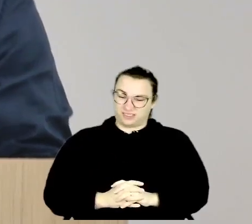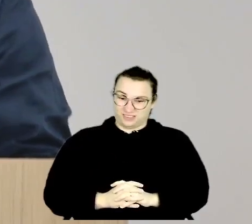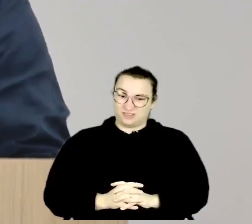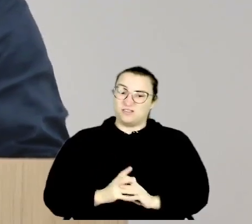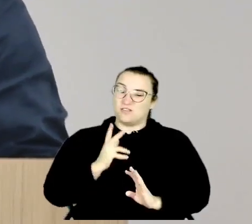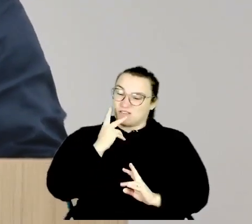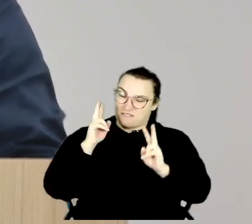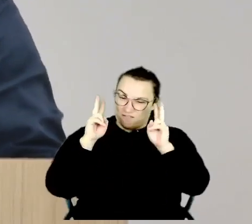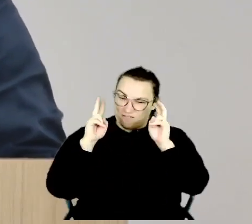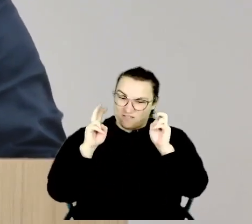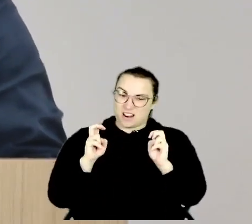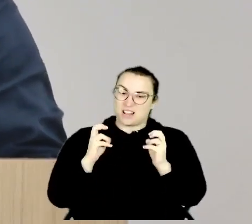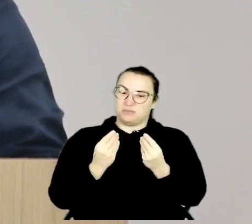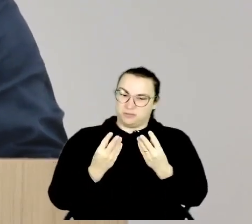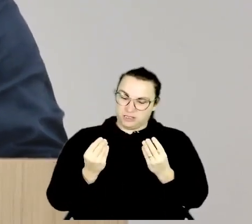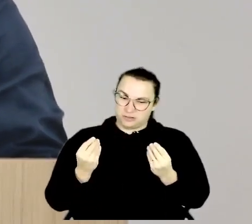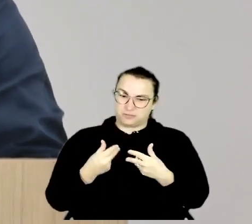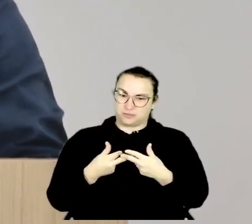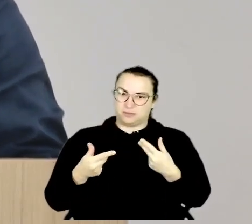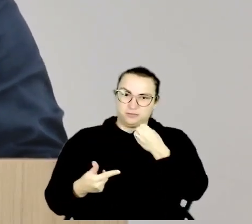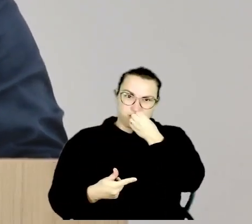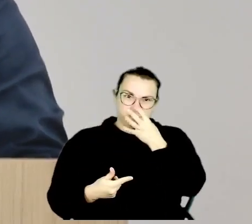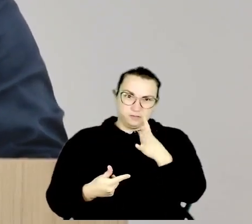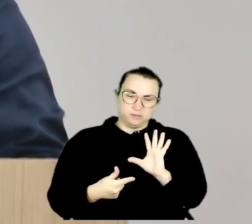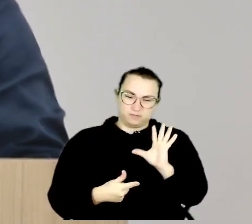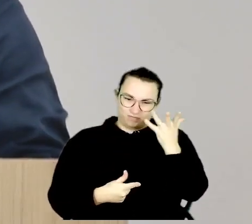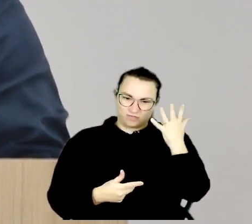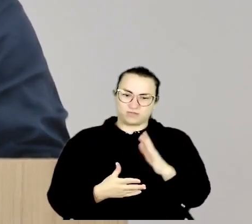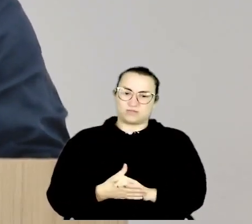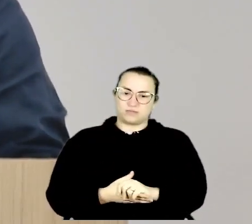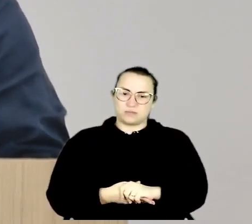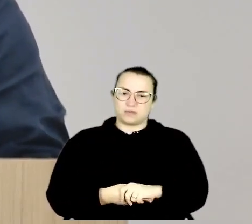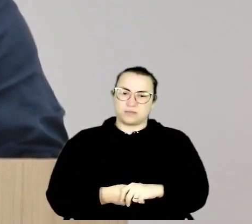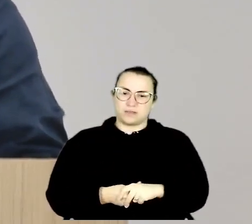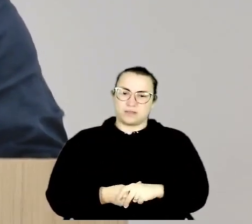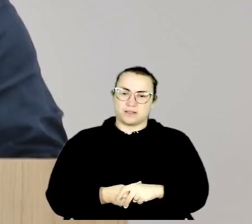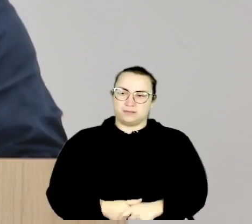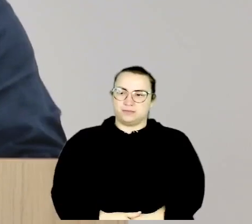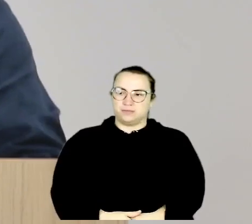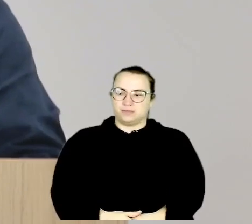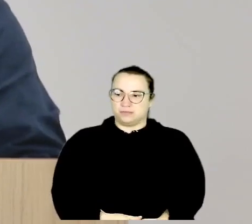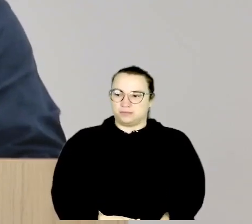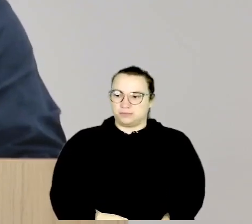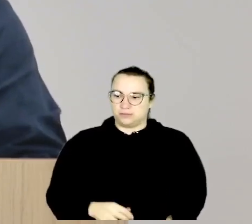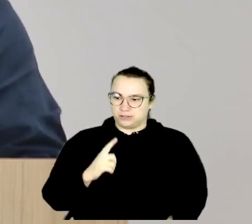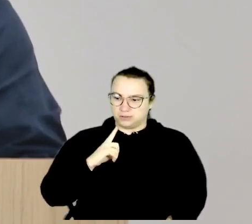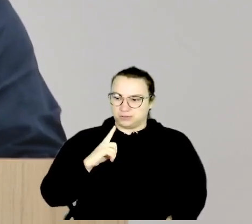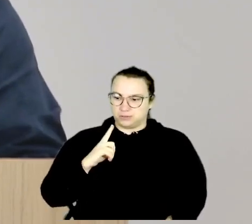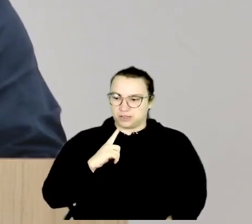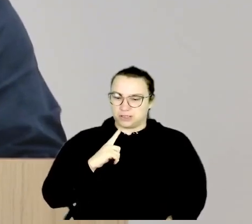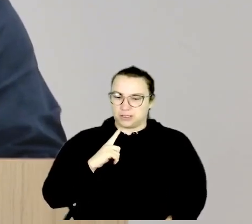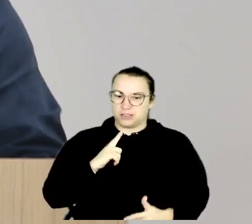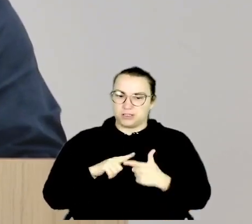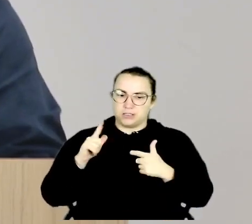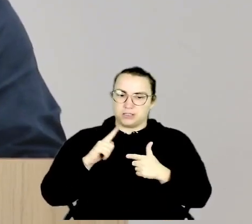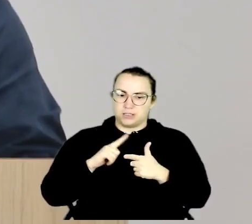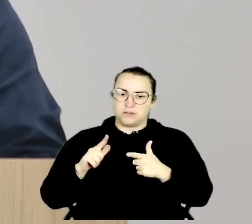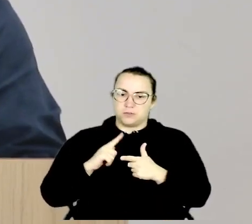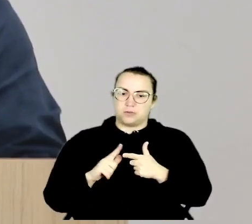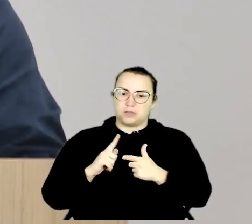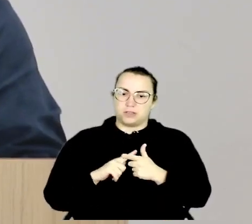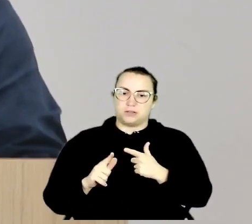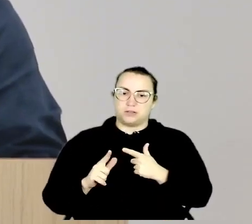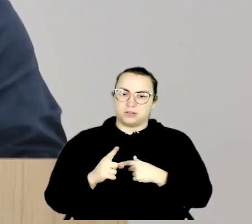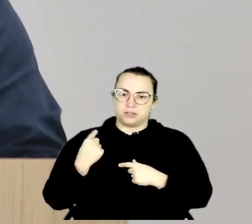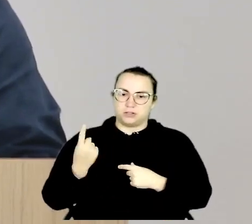isso e muita coisa boa vai acontecer ali com relação à polí tivemos também aqui um problema que nós passamos